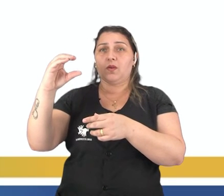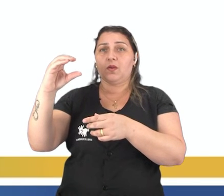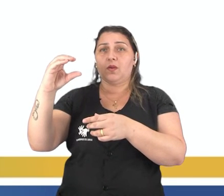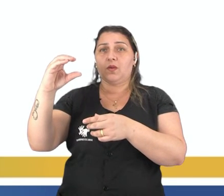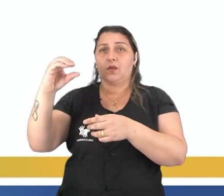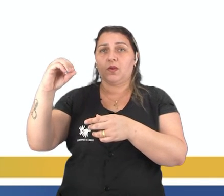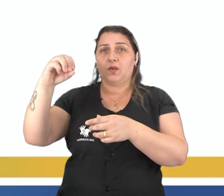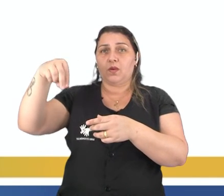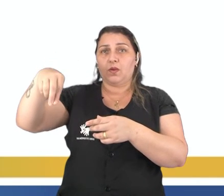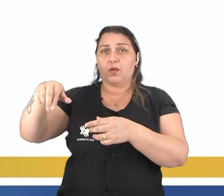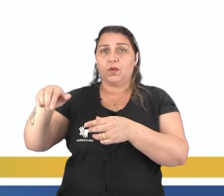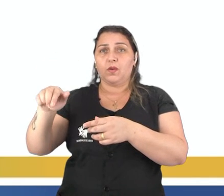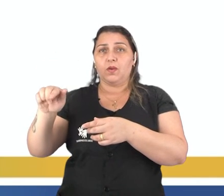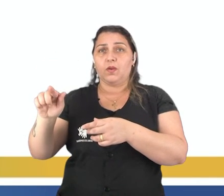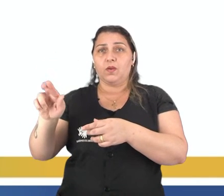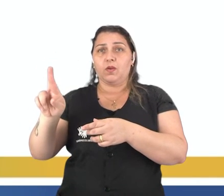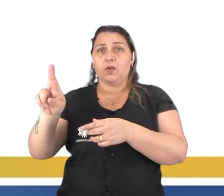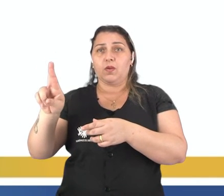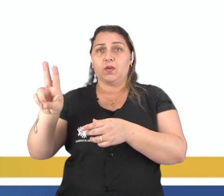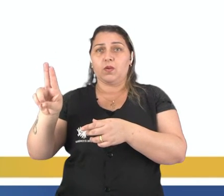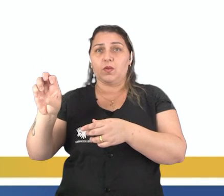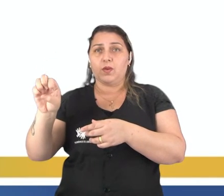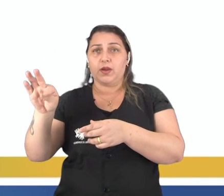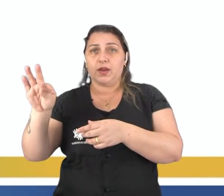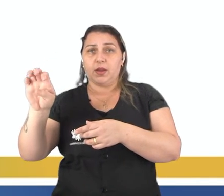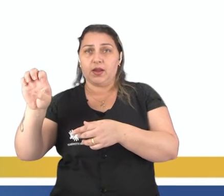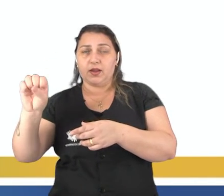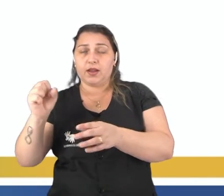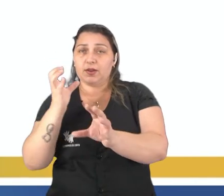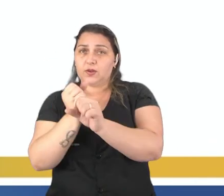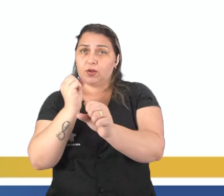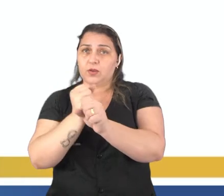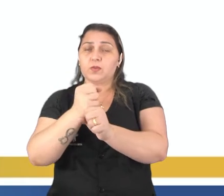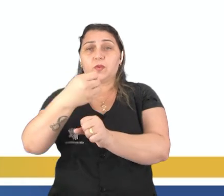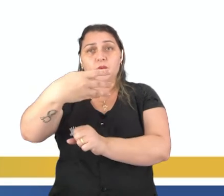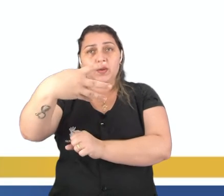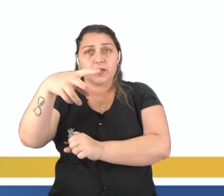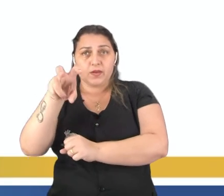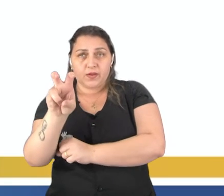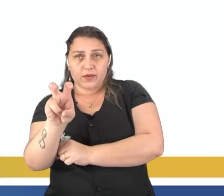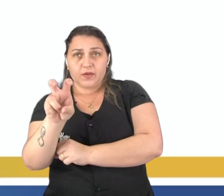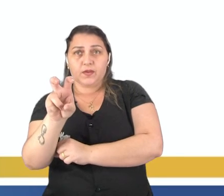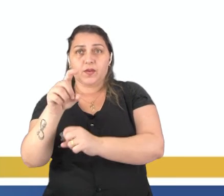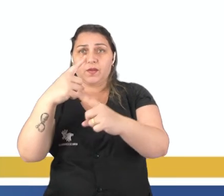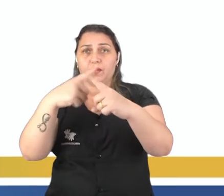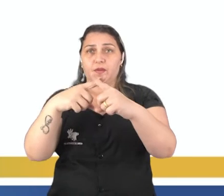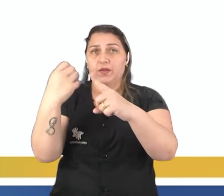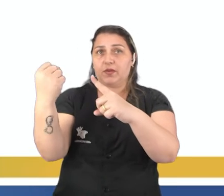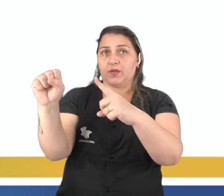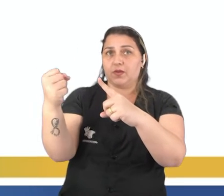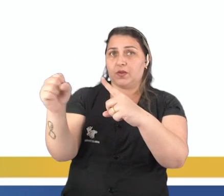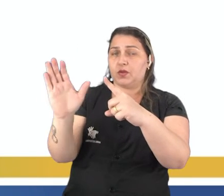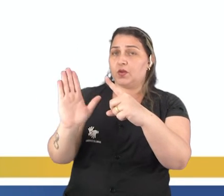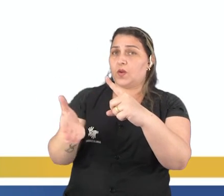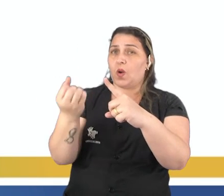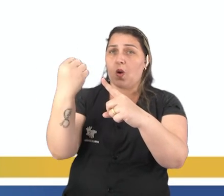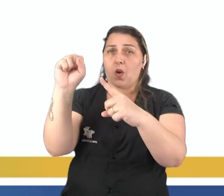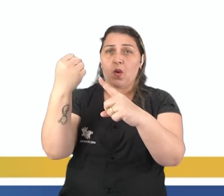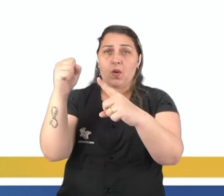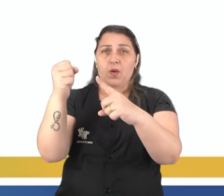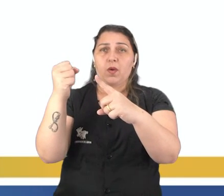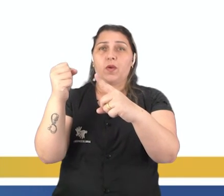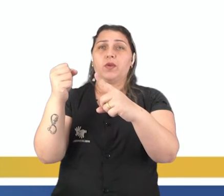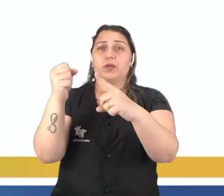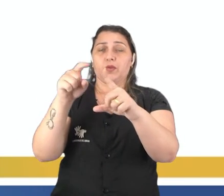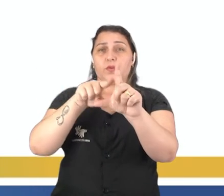todos os ângulos internos. Então, a soma deles vai ser dada por 45, né, vezes 8, já que temos 8 ângulos